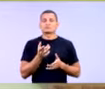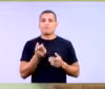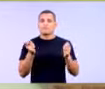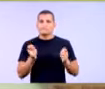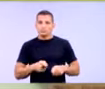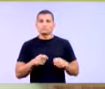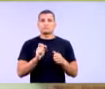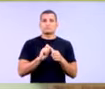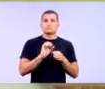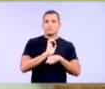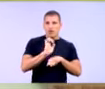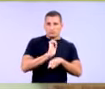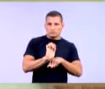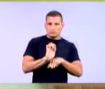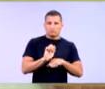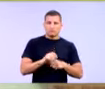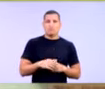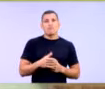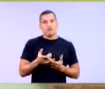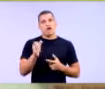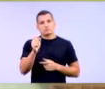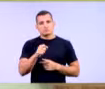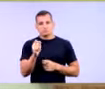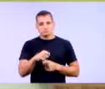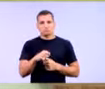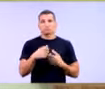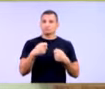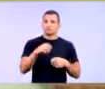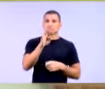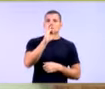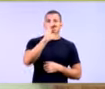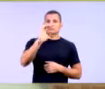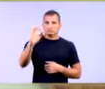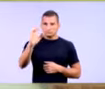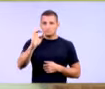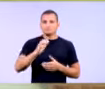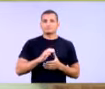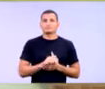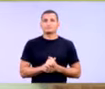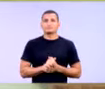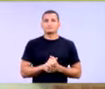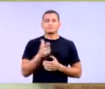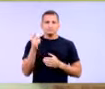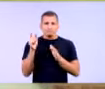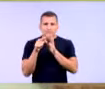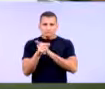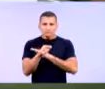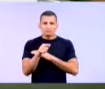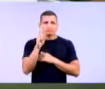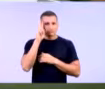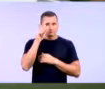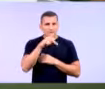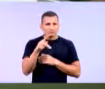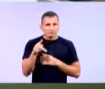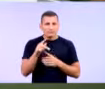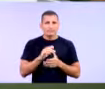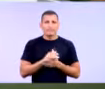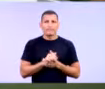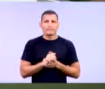de realização do estágio, aí sim nós teremos o TCC. A outra pergunta, professora, lembra?